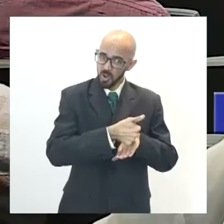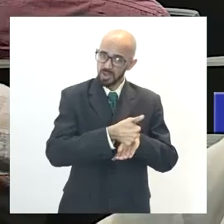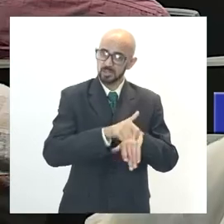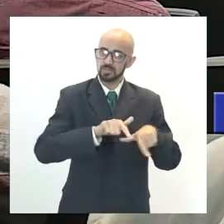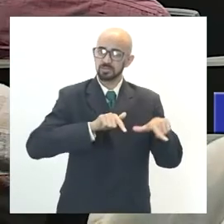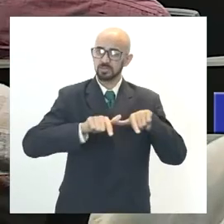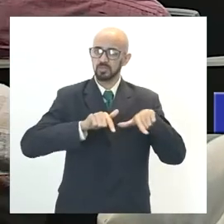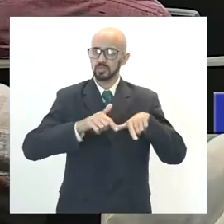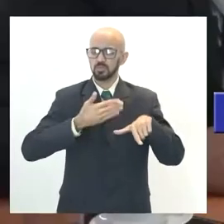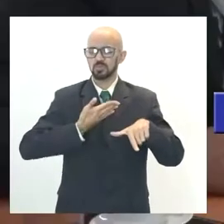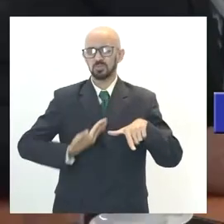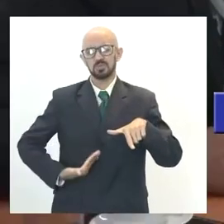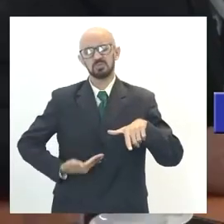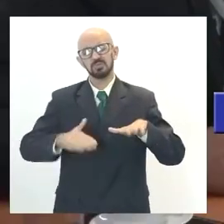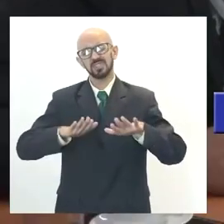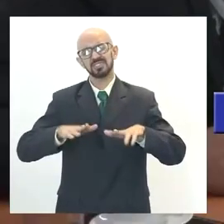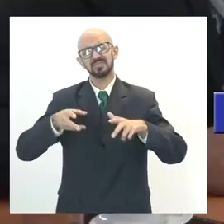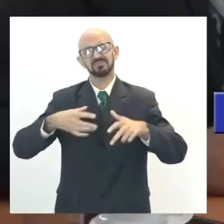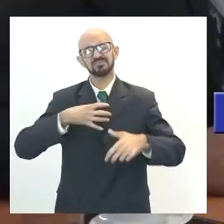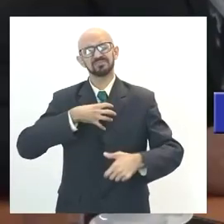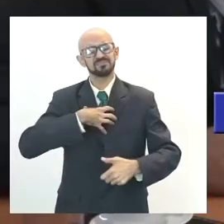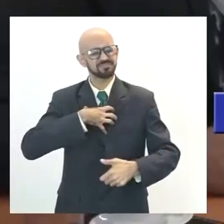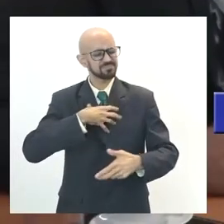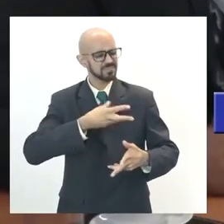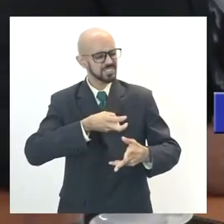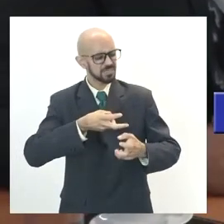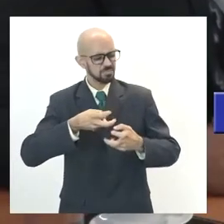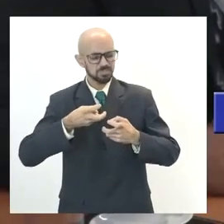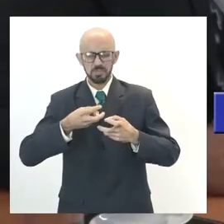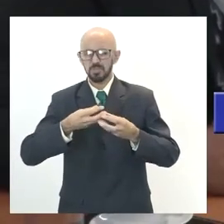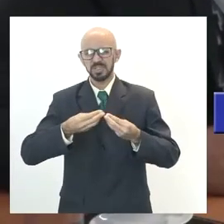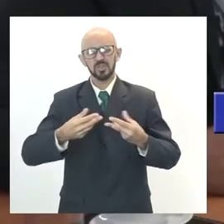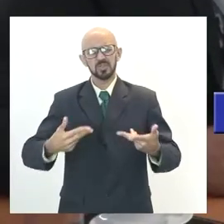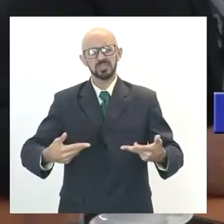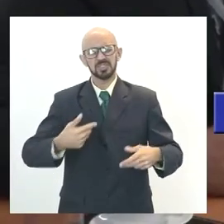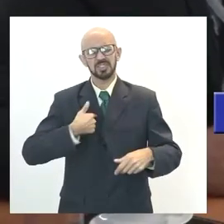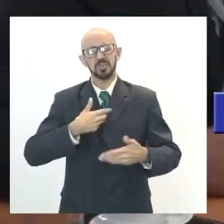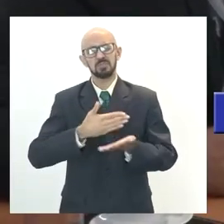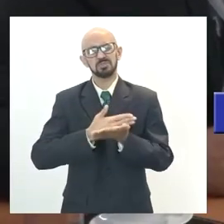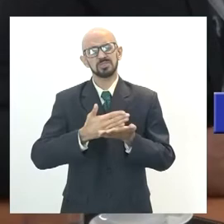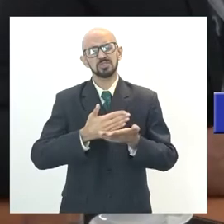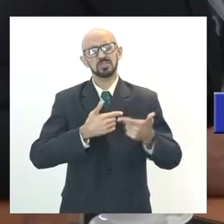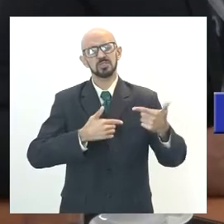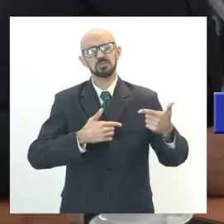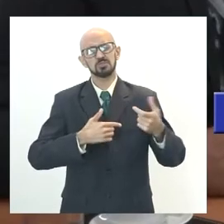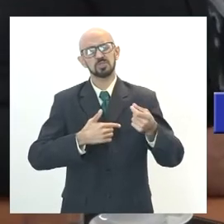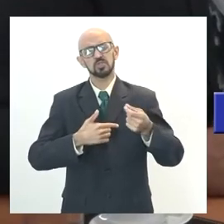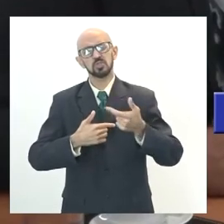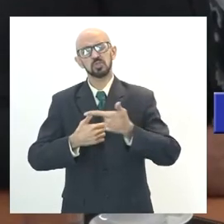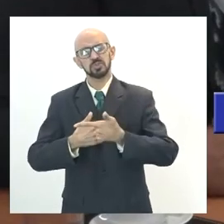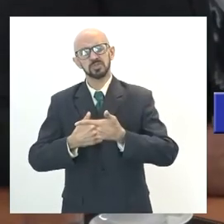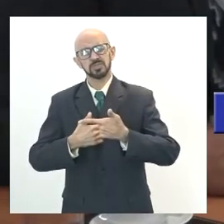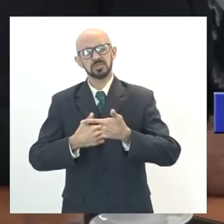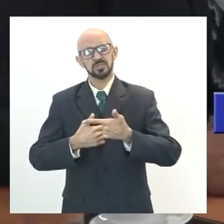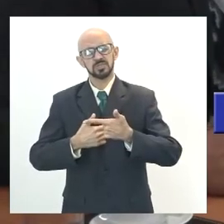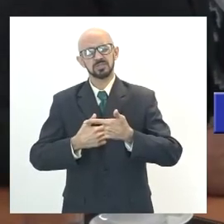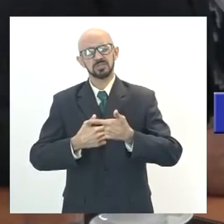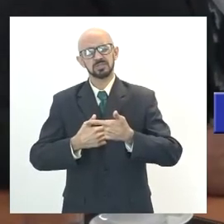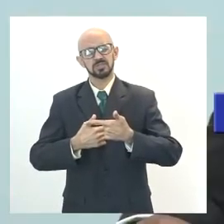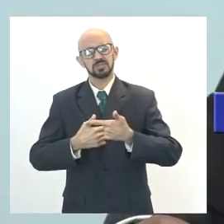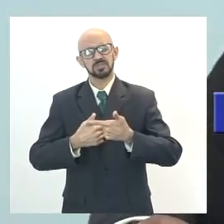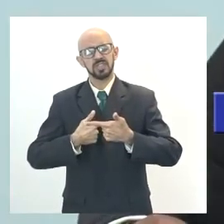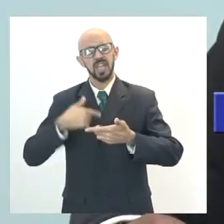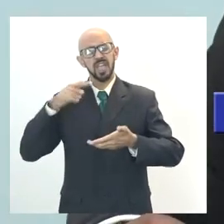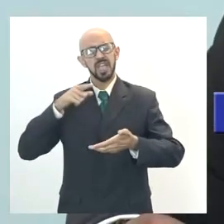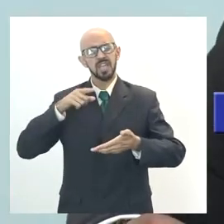serviço público mas eu já vi tanta coisa tu tá eu tô nessa brincadeira desde 2002 a missão lutas e